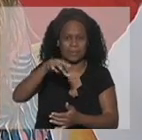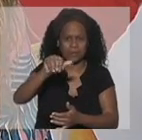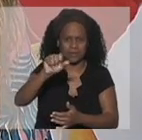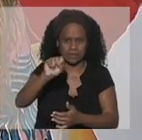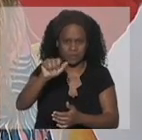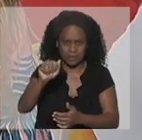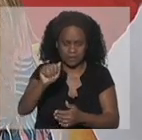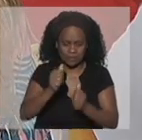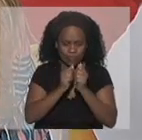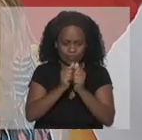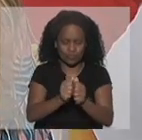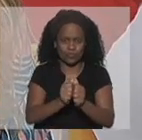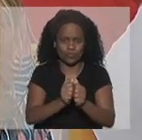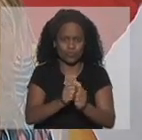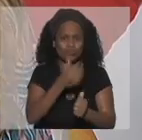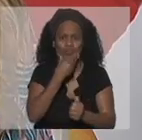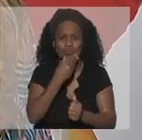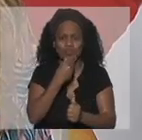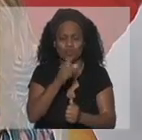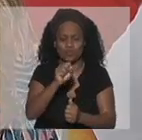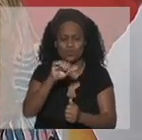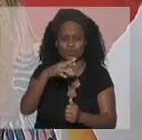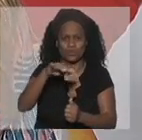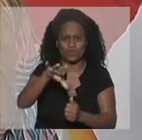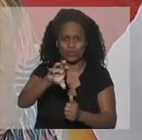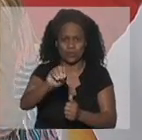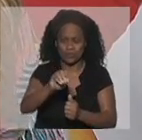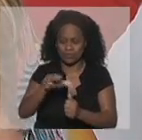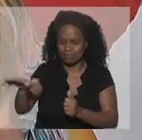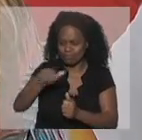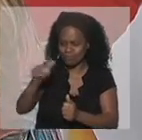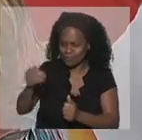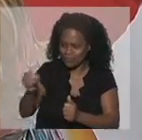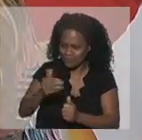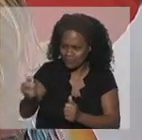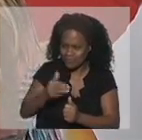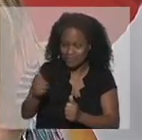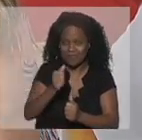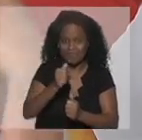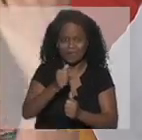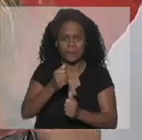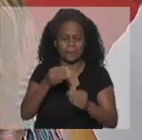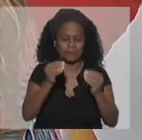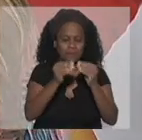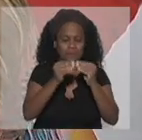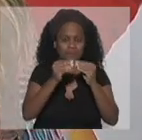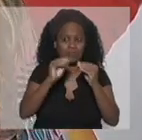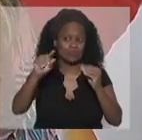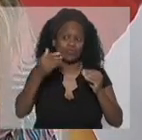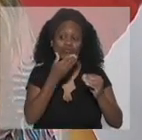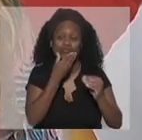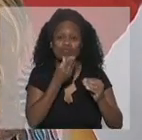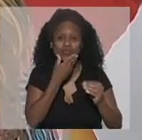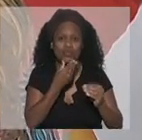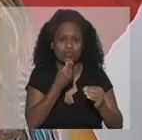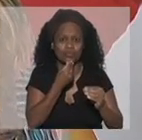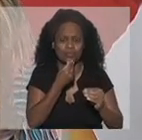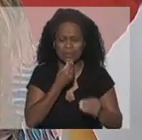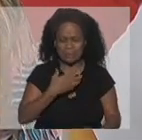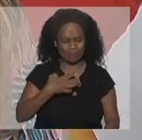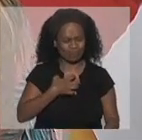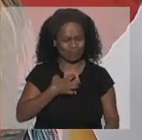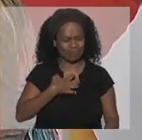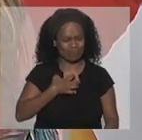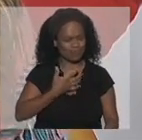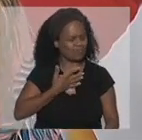Maísa com o Silvio Santos, né, que ele ficou puxando ela para beijar o outro rapaz e